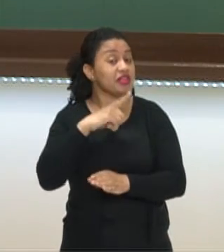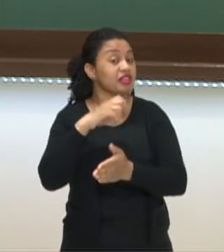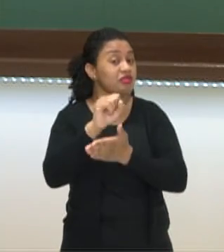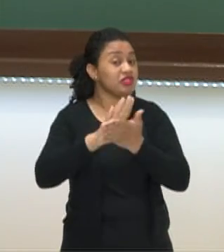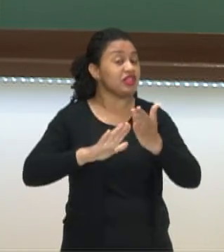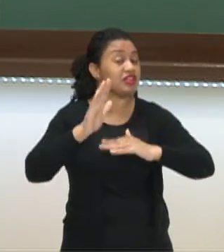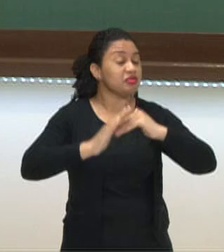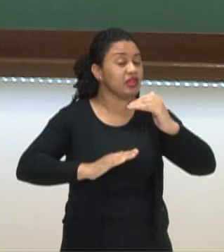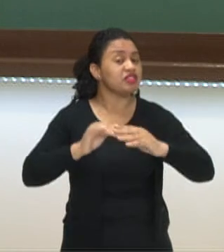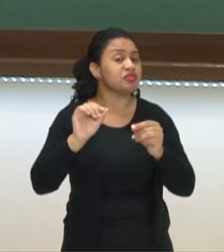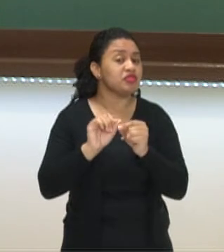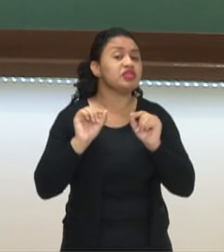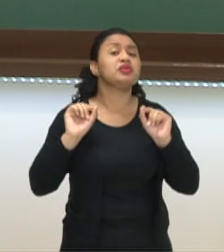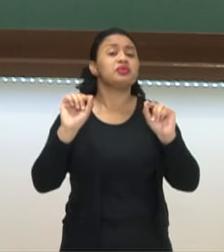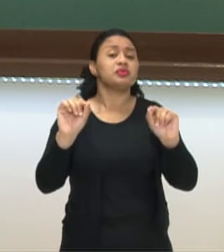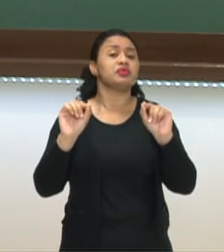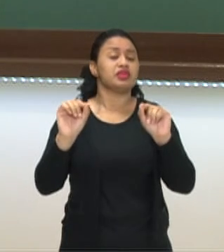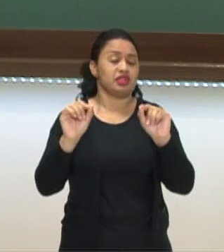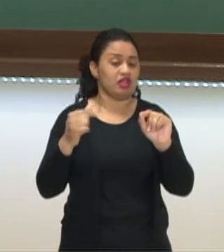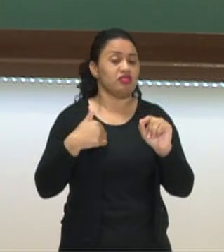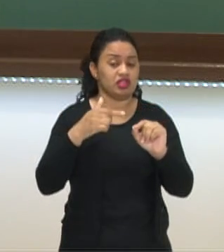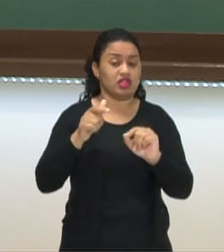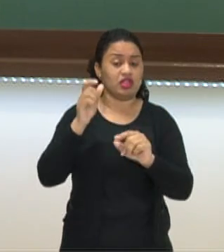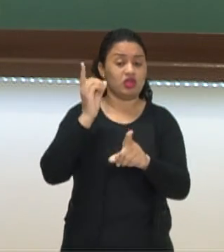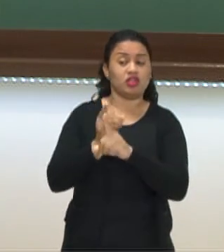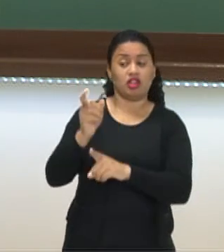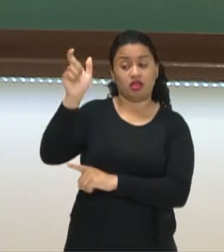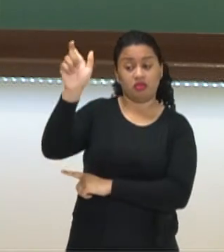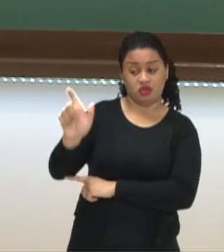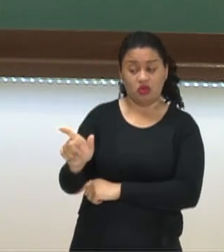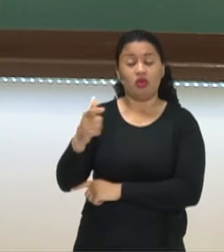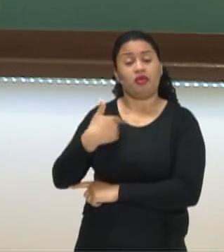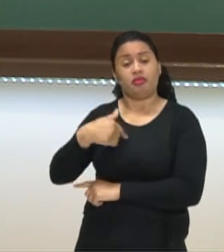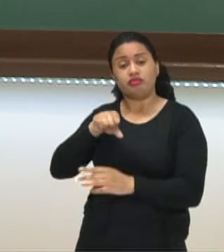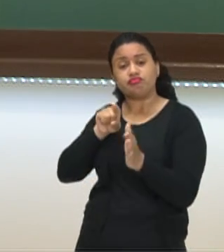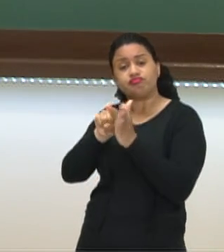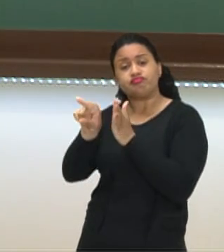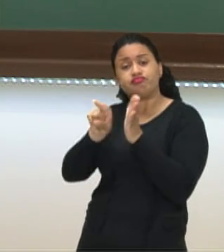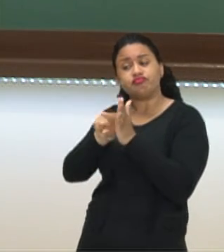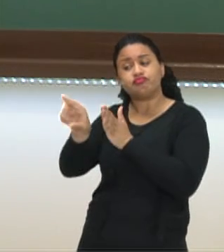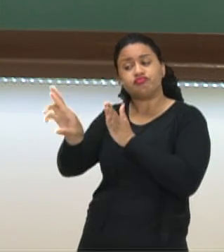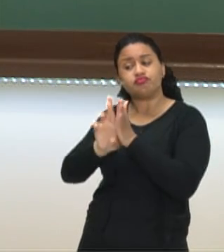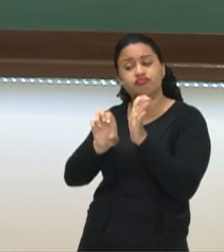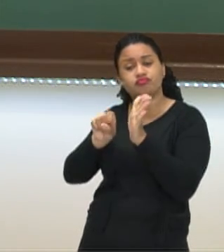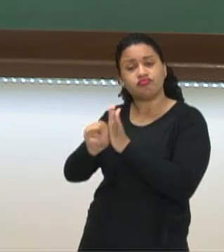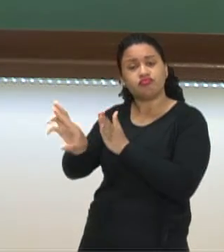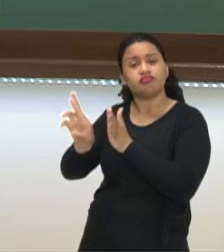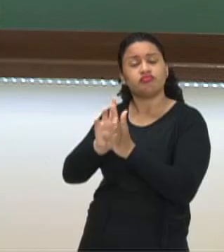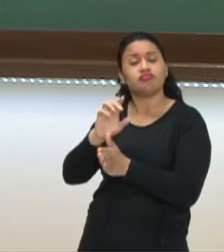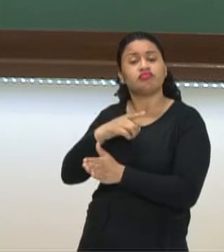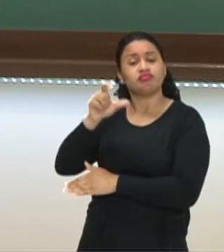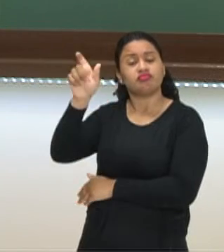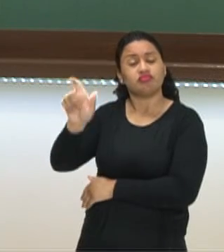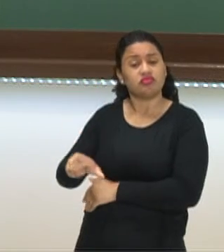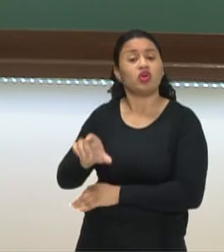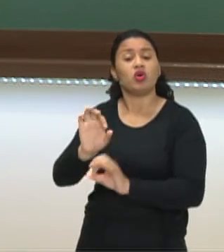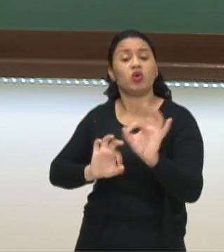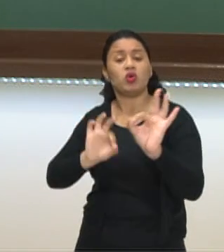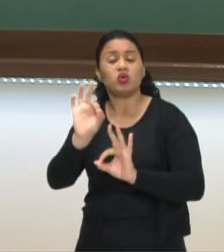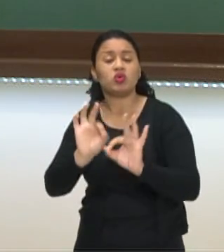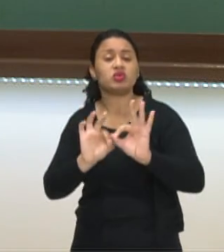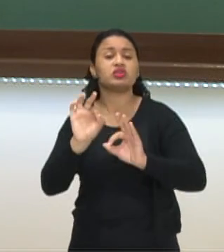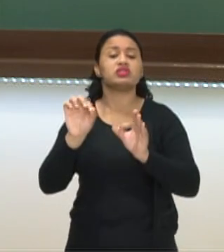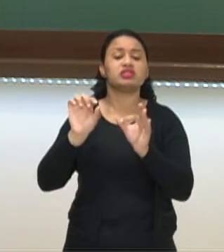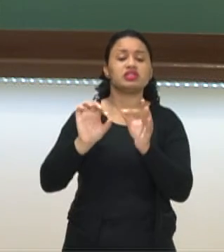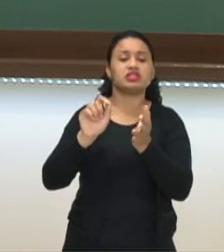é qual atividade mesmo? Encontrar alguém para nós fazermos uma entrevista, organizarmos